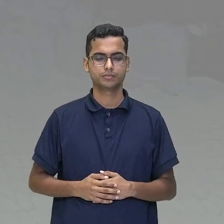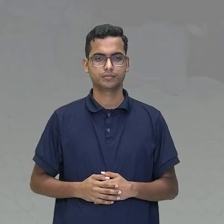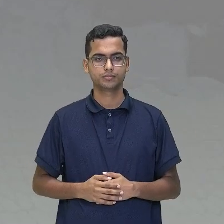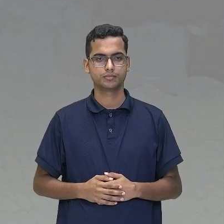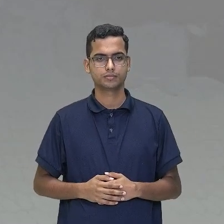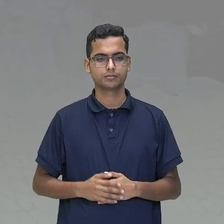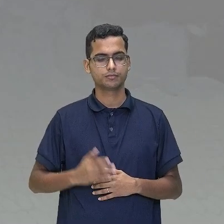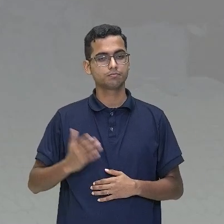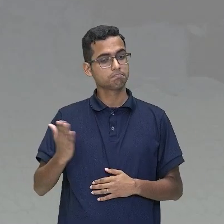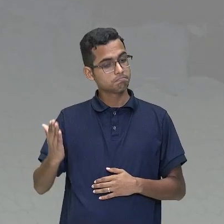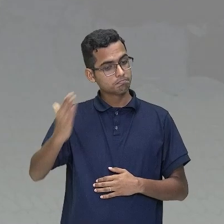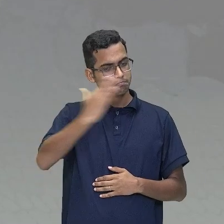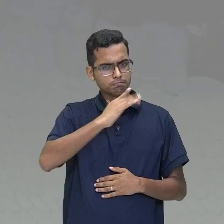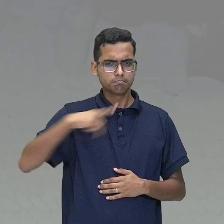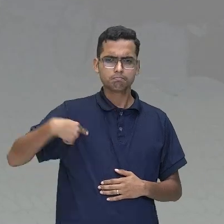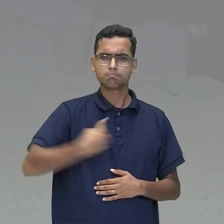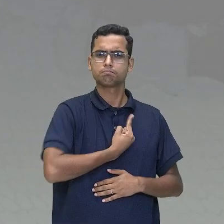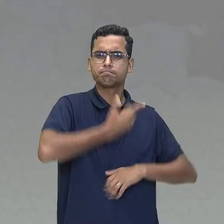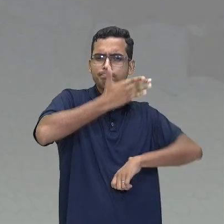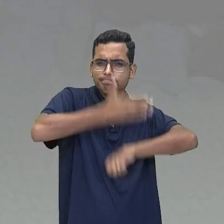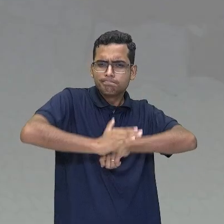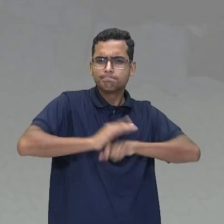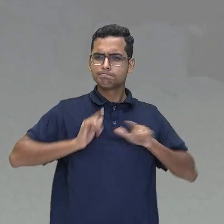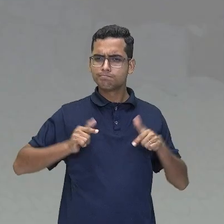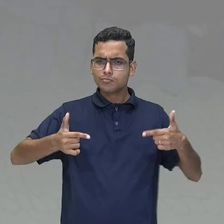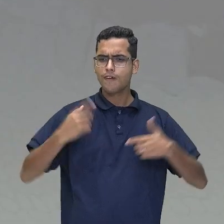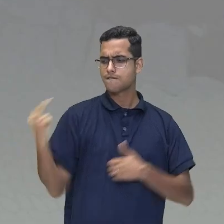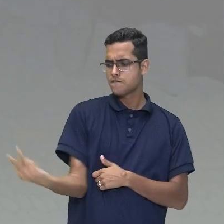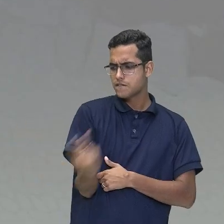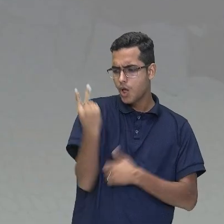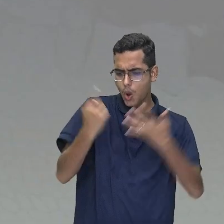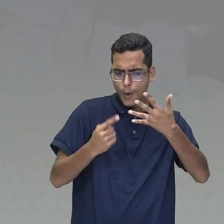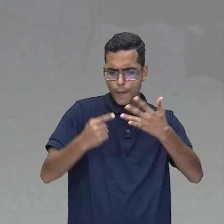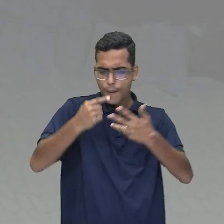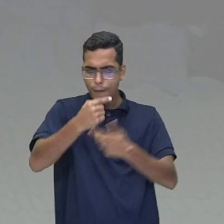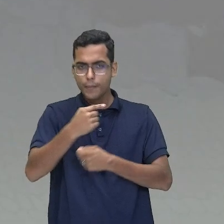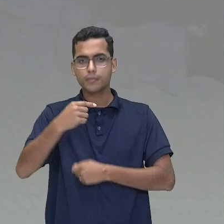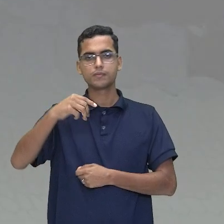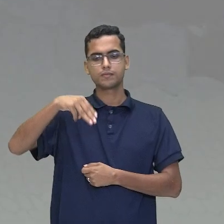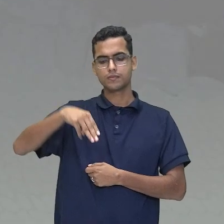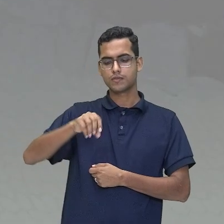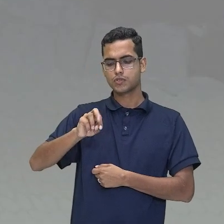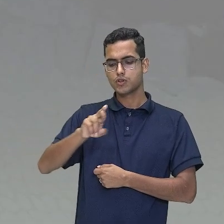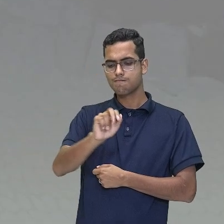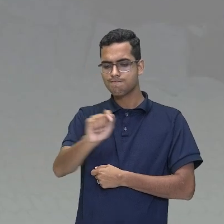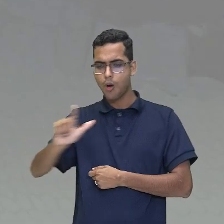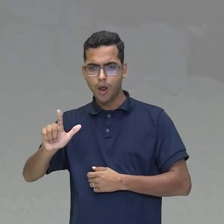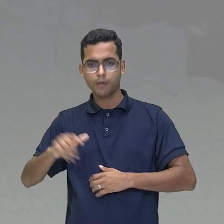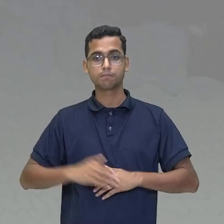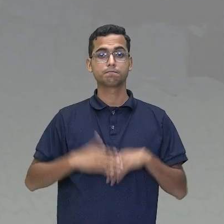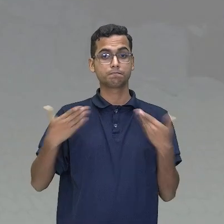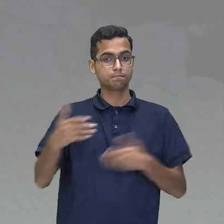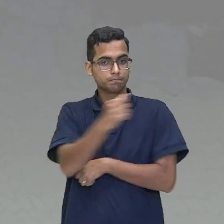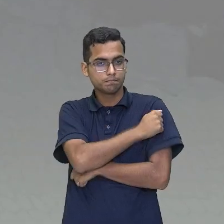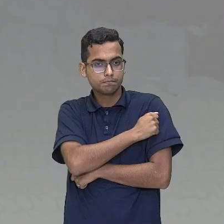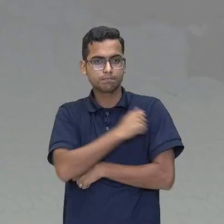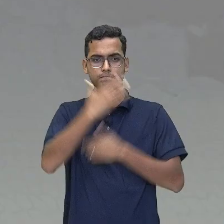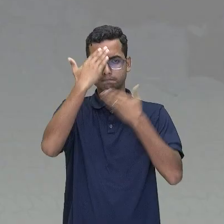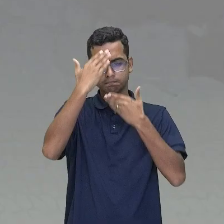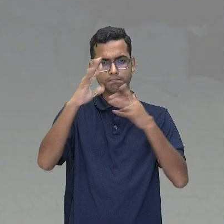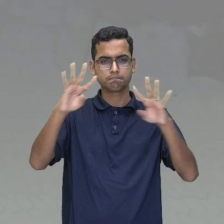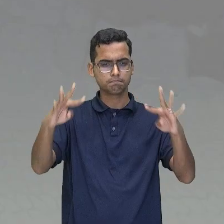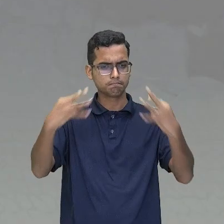vamos praticar esses valores, essas normas morais. Então, queridos alunos, muito obrigado pela atenção